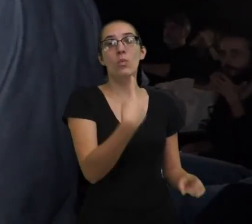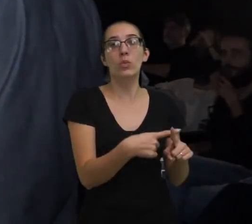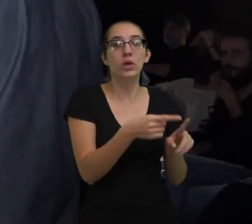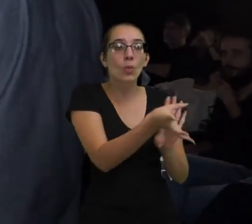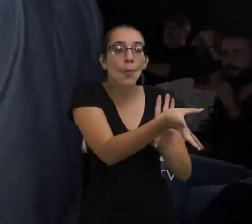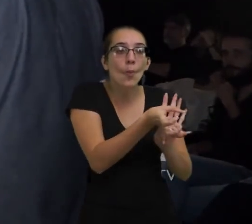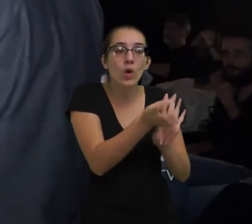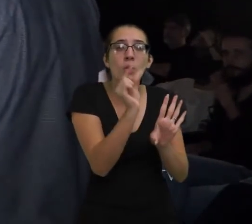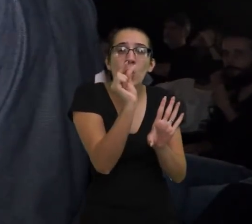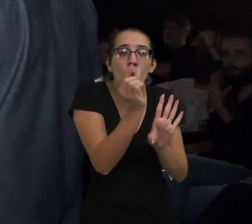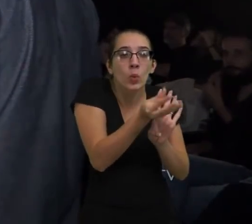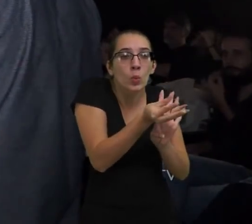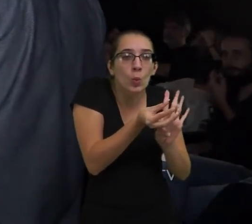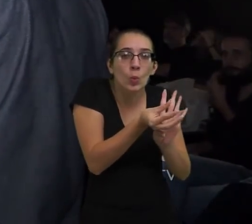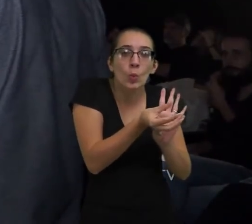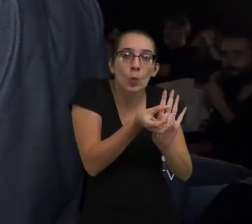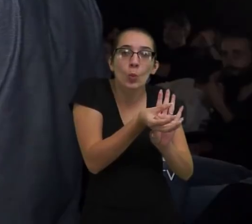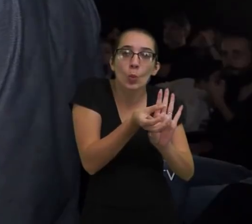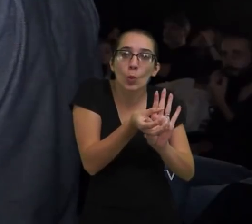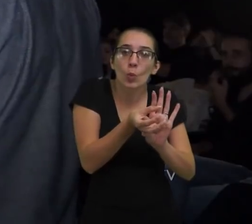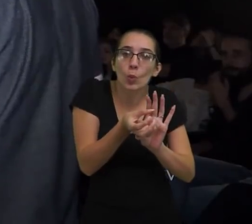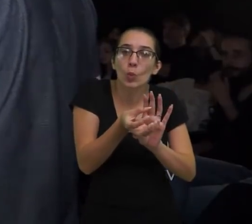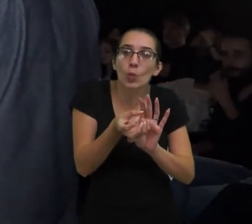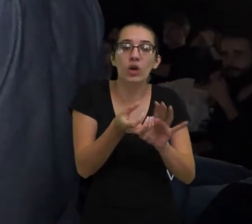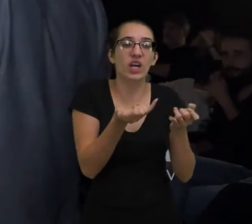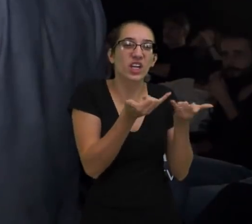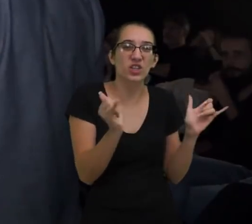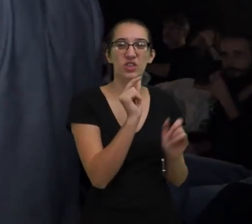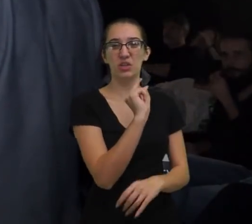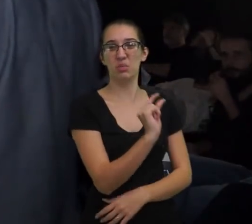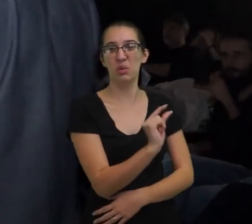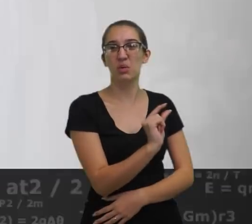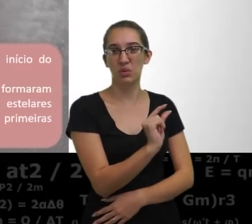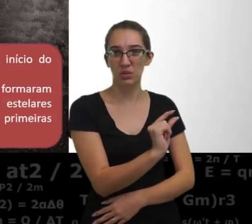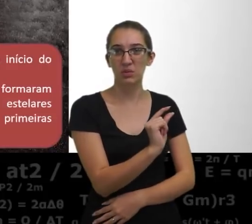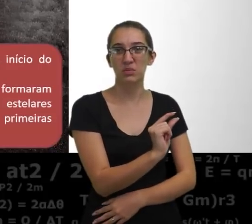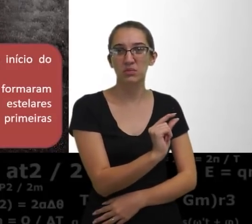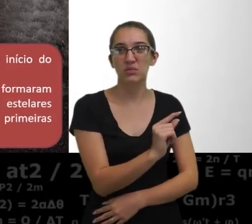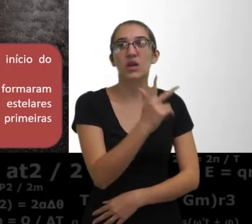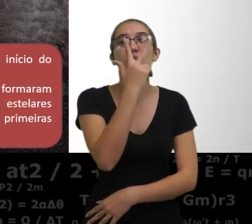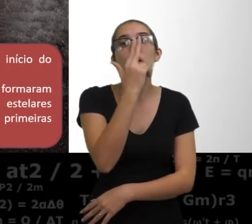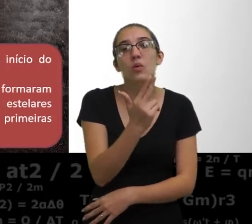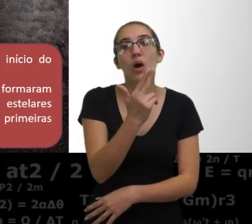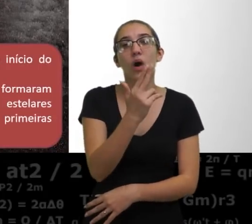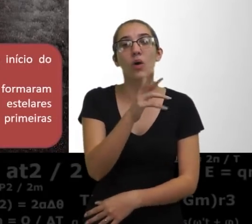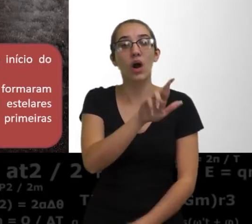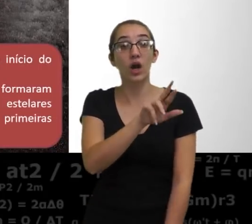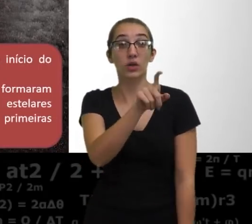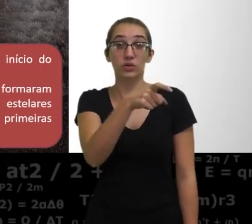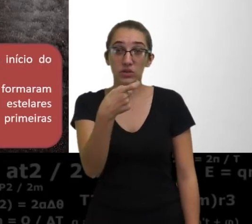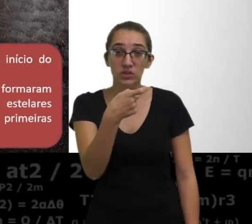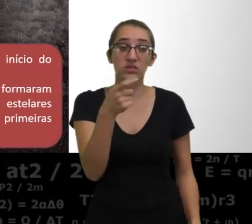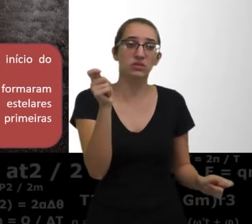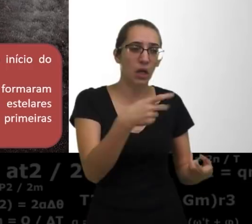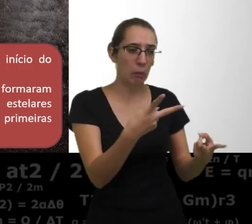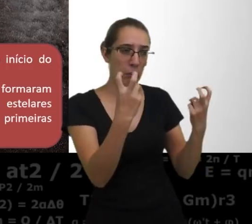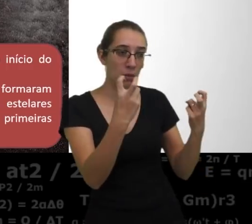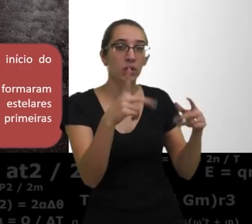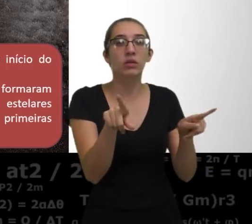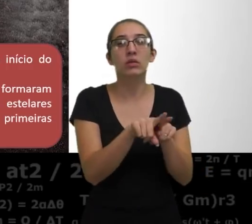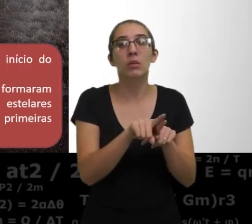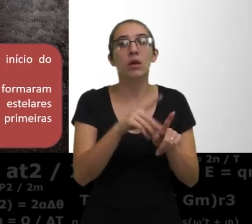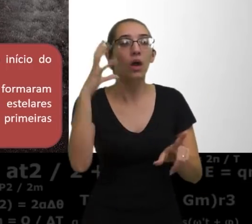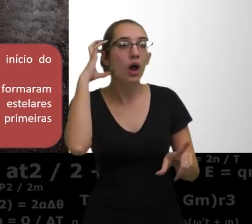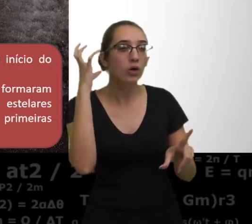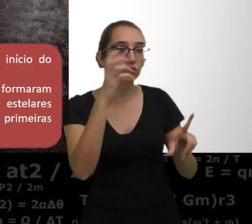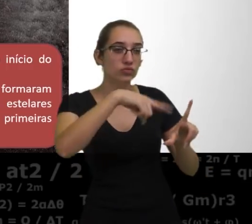energia vindo de lá. Dá para ver em raio-x e rádio, mas não é lá muita coisa. Tá? O terceiro tipo de buraco negro, então, são